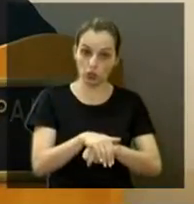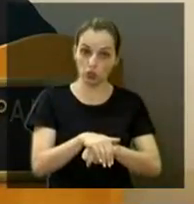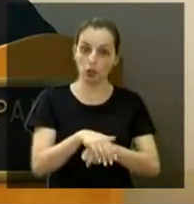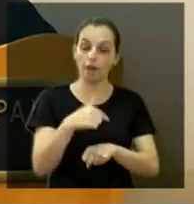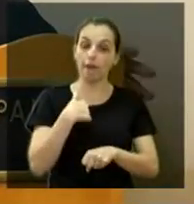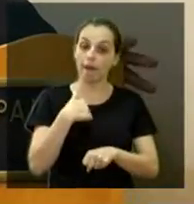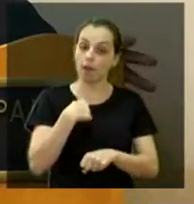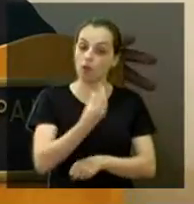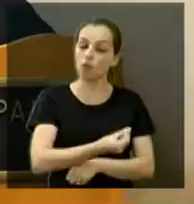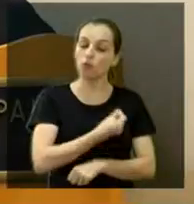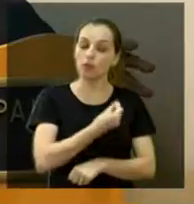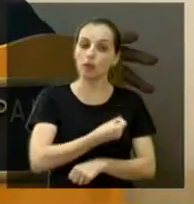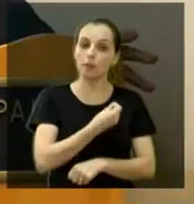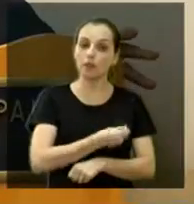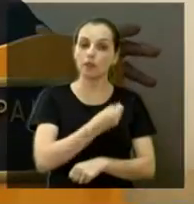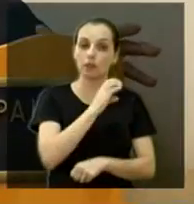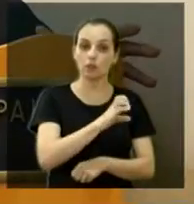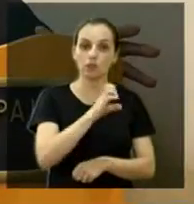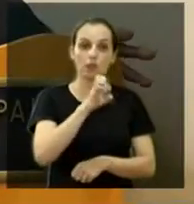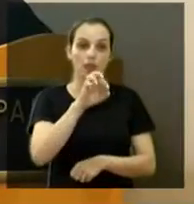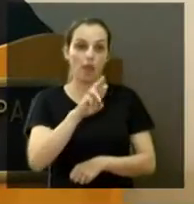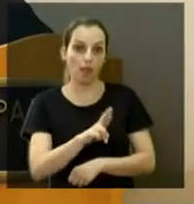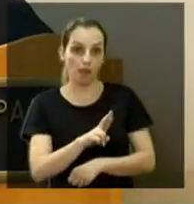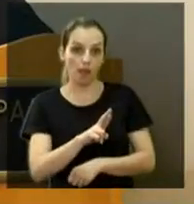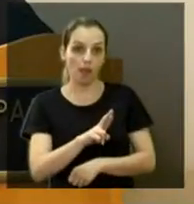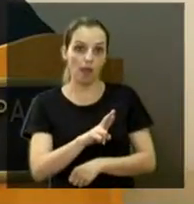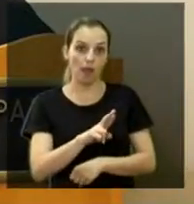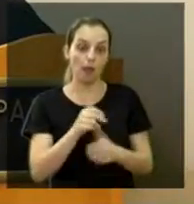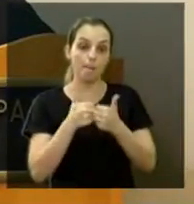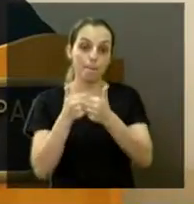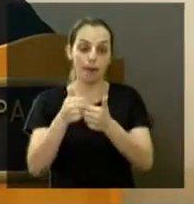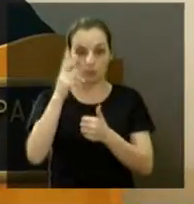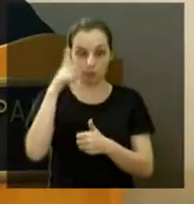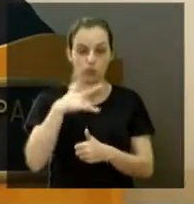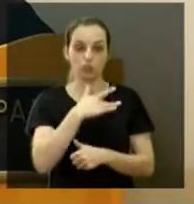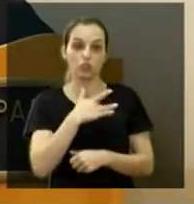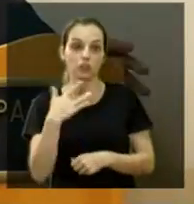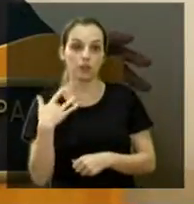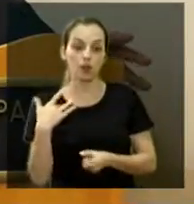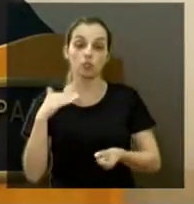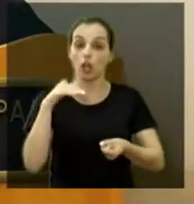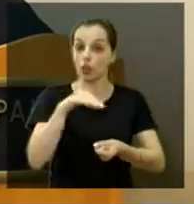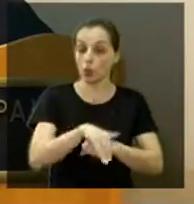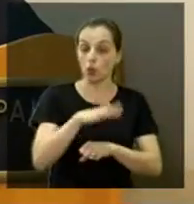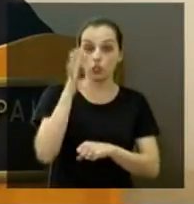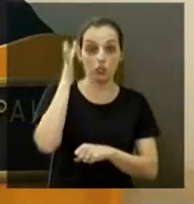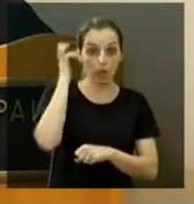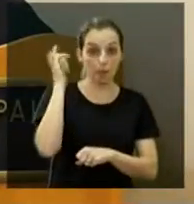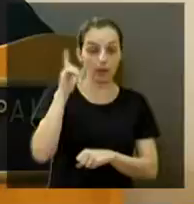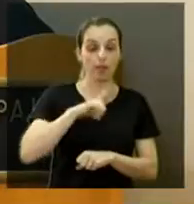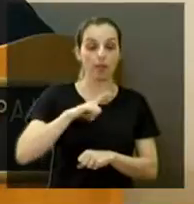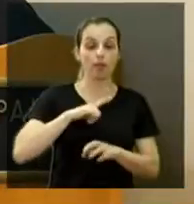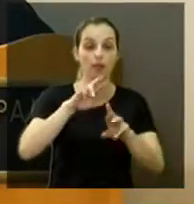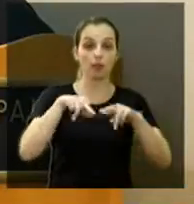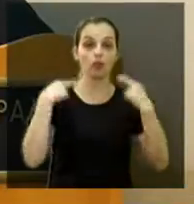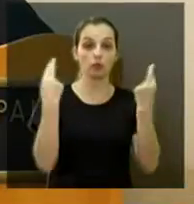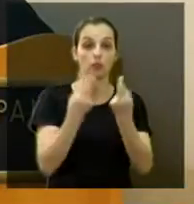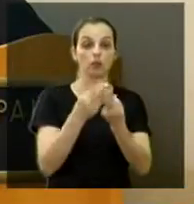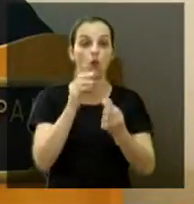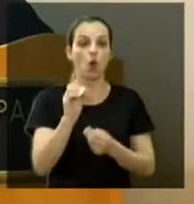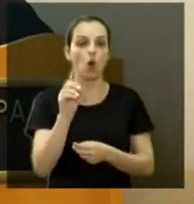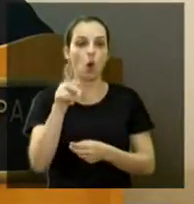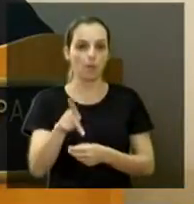orçamento. Ali na creche, ali é fácil, perto do posto de saúde, às 19 horas, amanhã sem falta. E quero